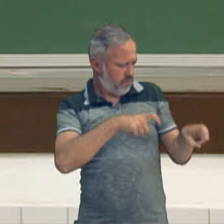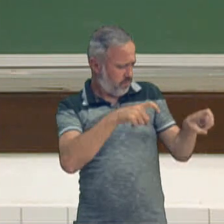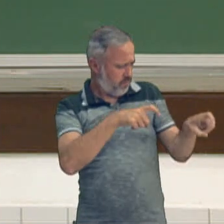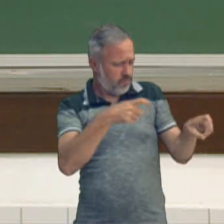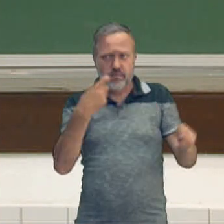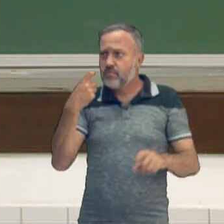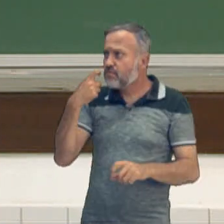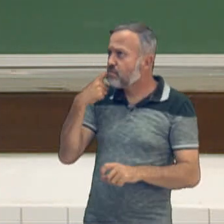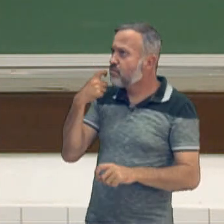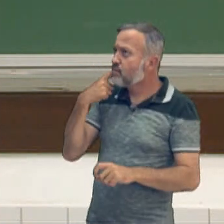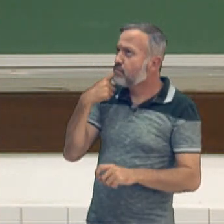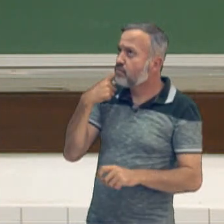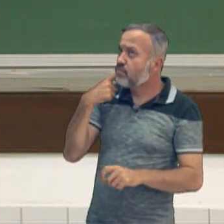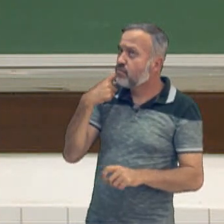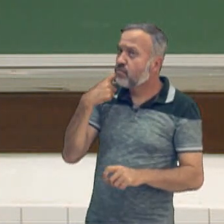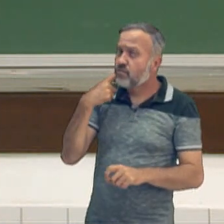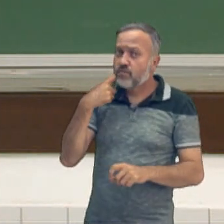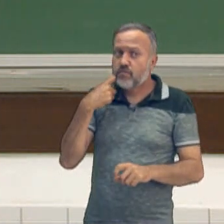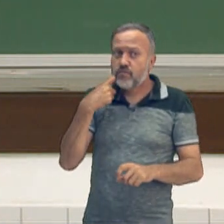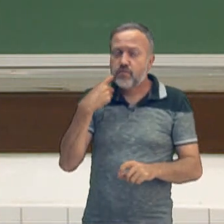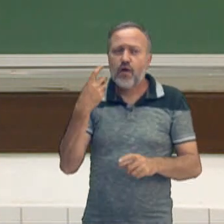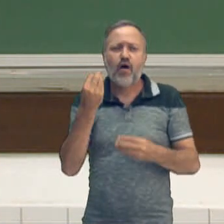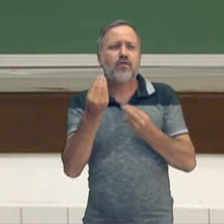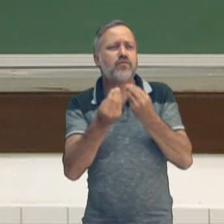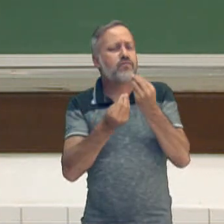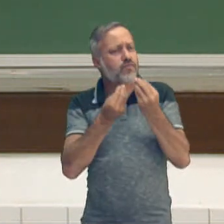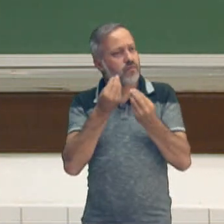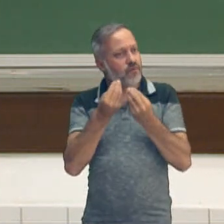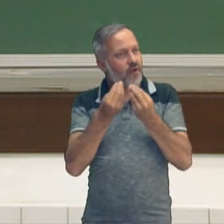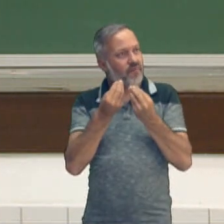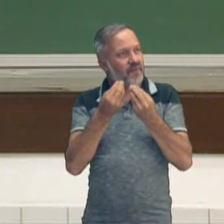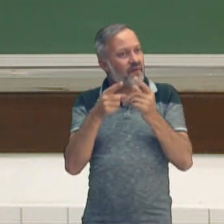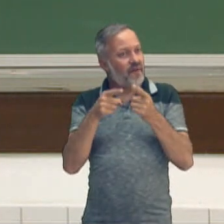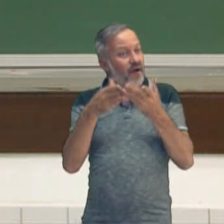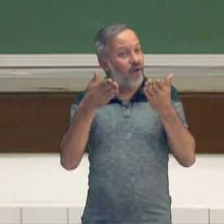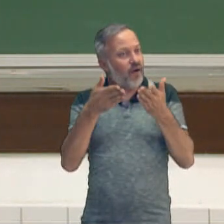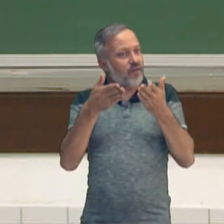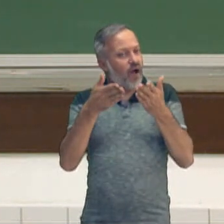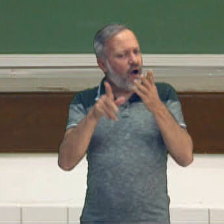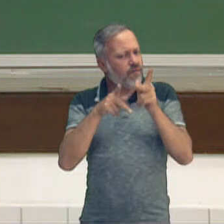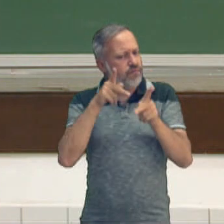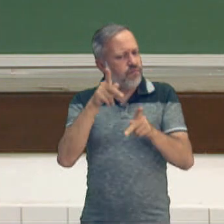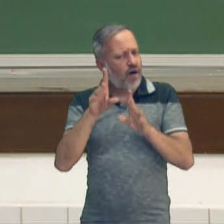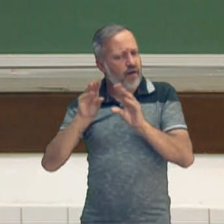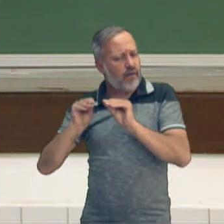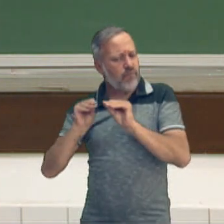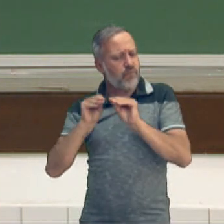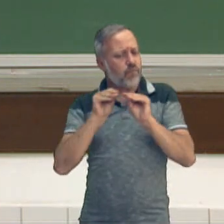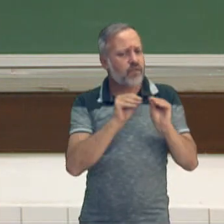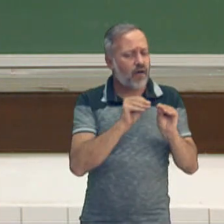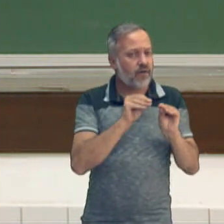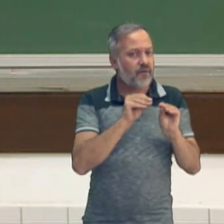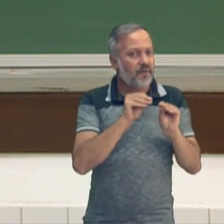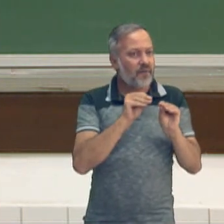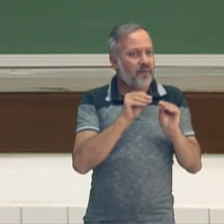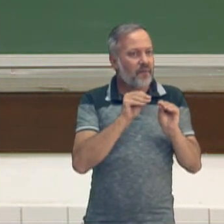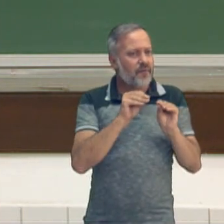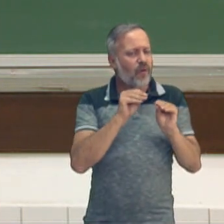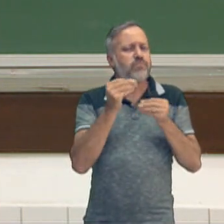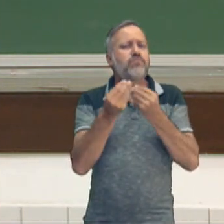pesca? Ou ainda na caça? Movimentos migratórios? O que isso quer dizer? Anote tudo isso, vamos pensando